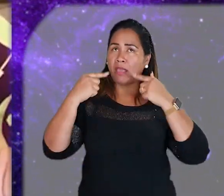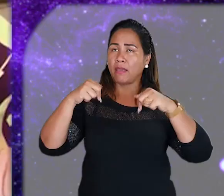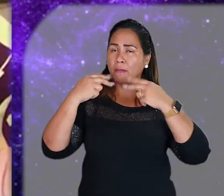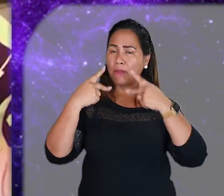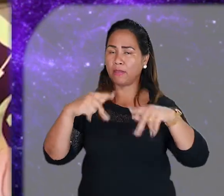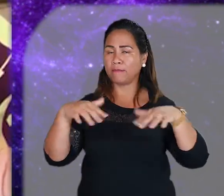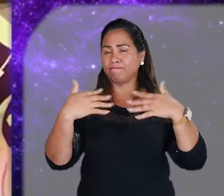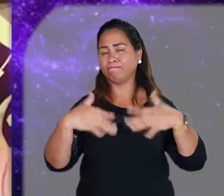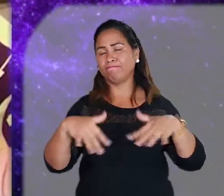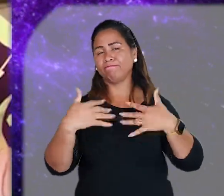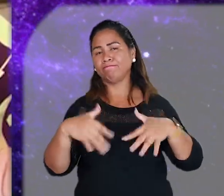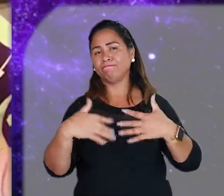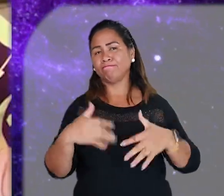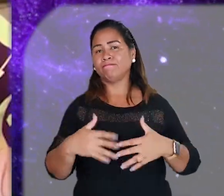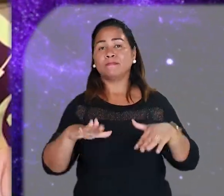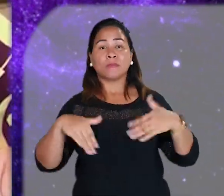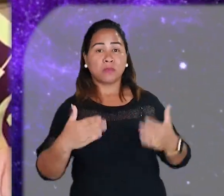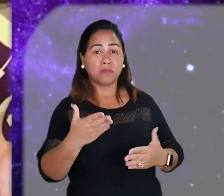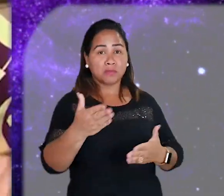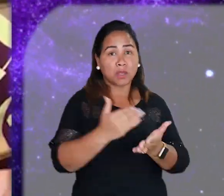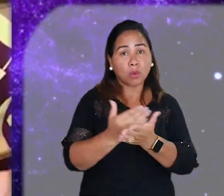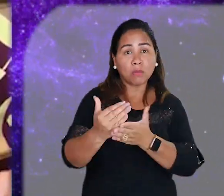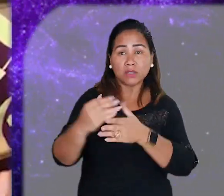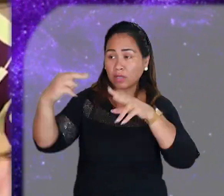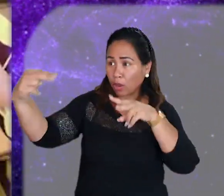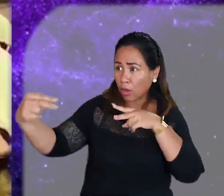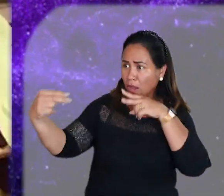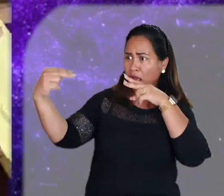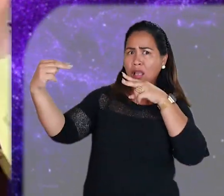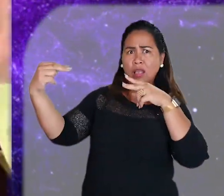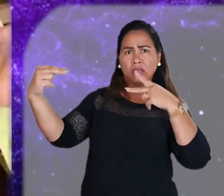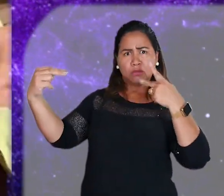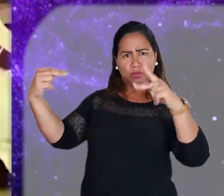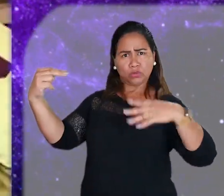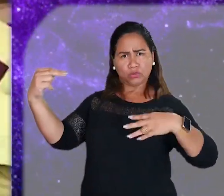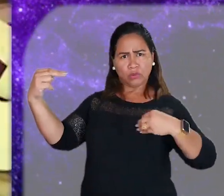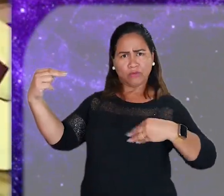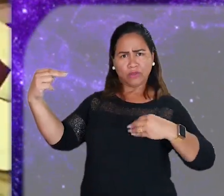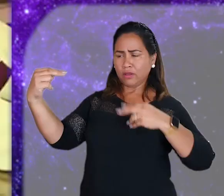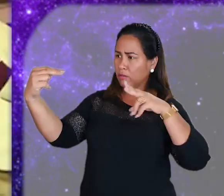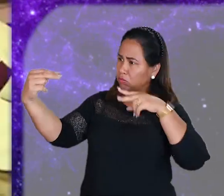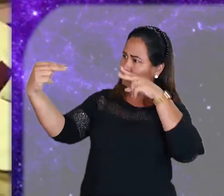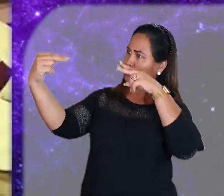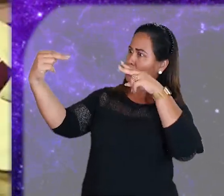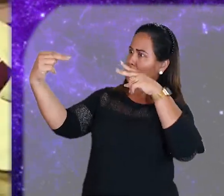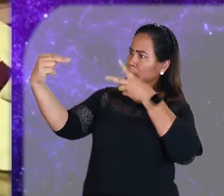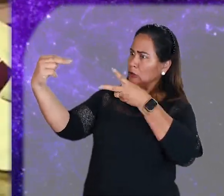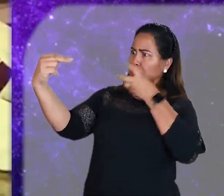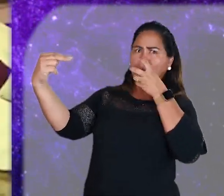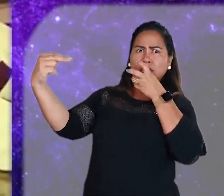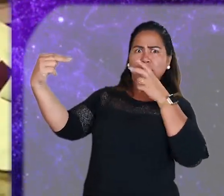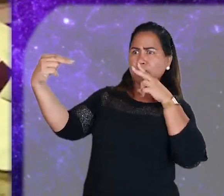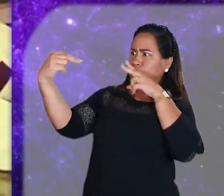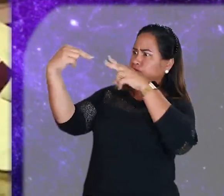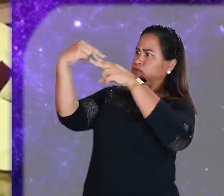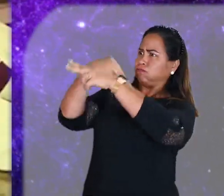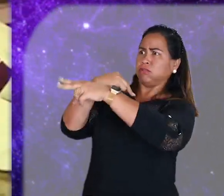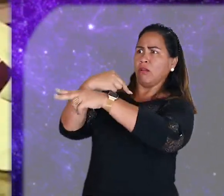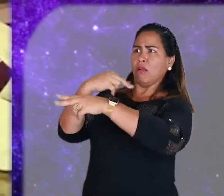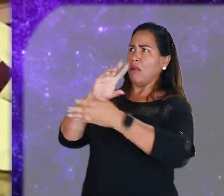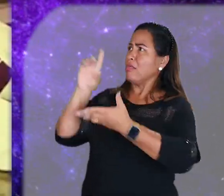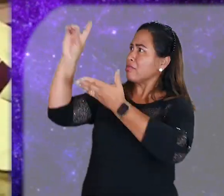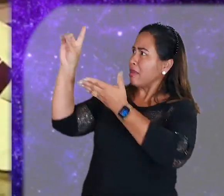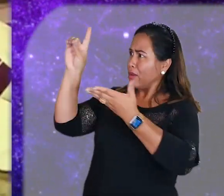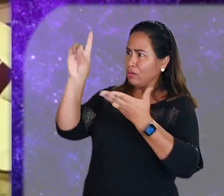é isso Então quando você começar a olhar dentro dos olhos da tua filha e você vê Deus dentro